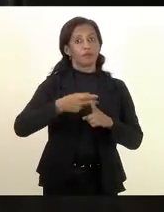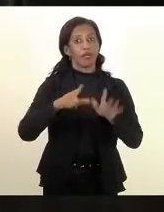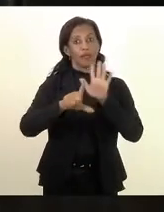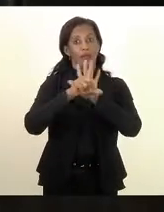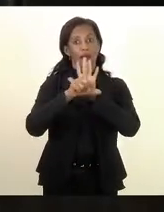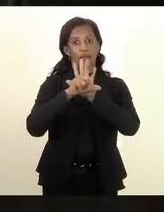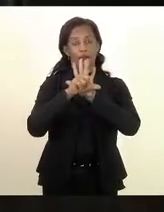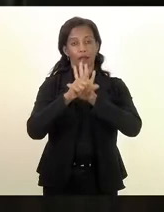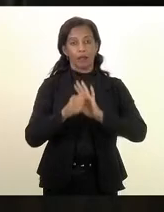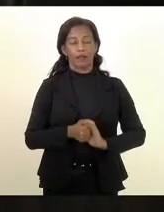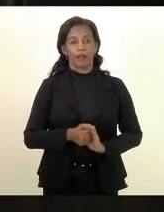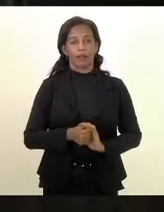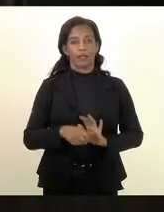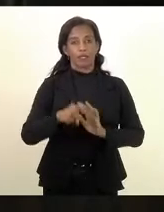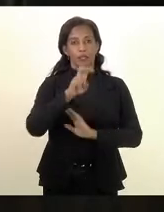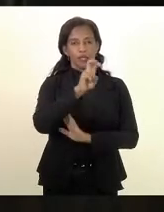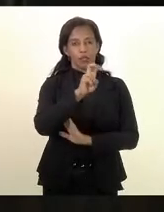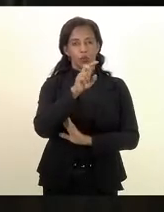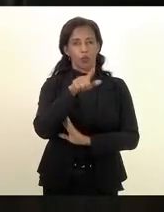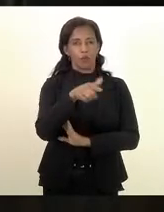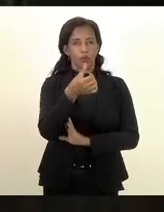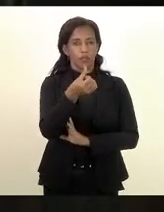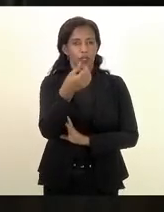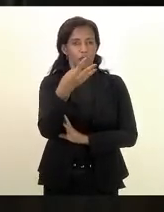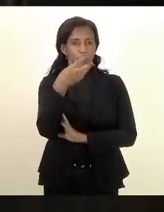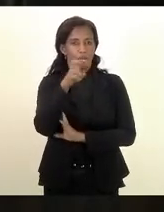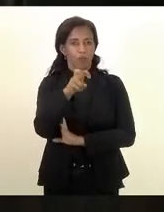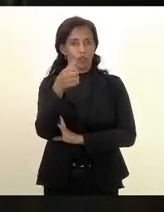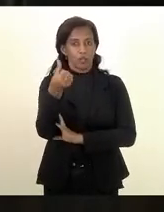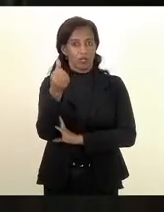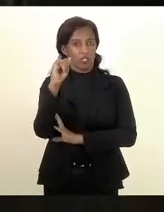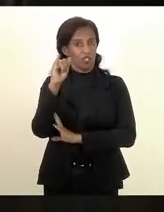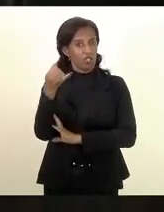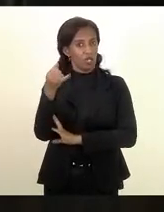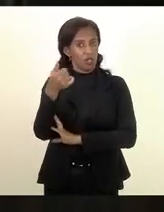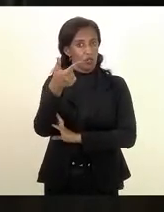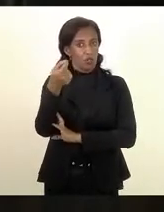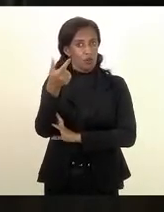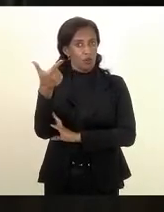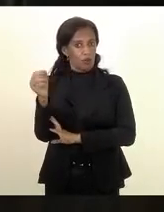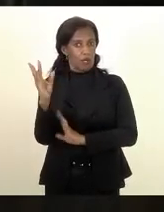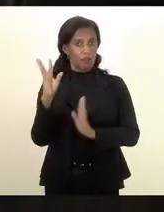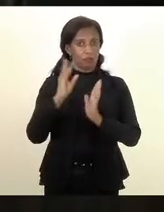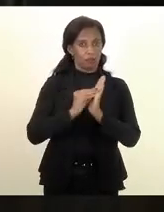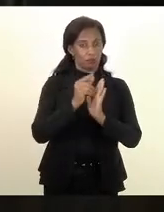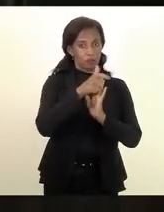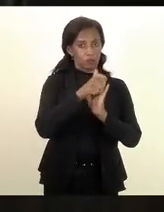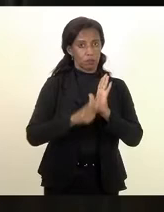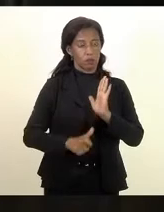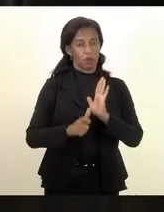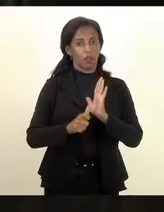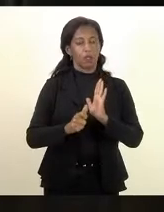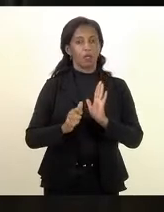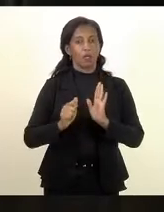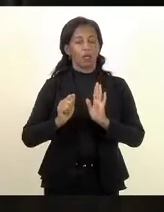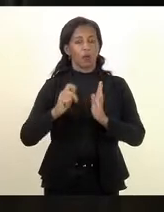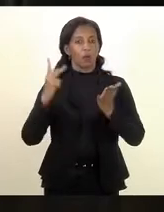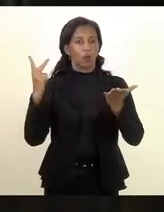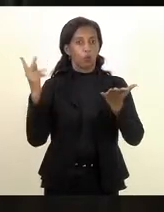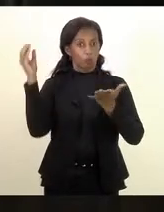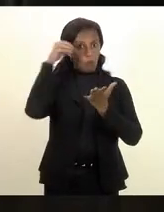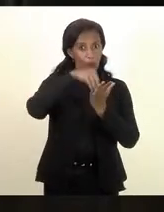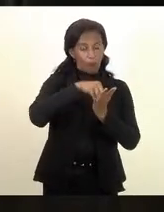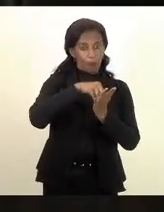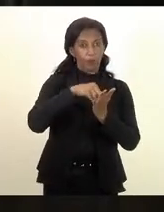anexo da lei número 5.645 de 6 de janeiro de 2010 incluindo o calendário oficial de eventos do estado do Rio de Janeiro